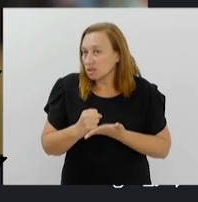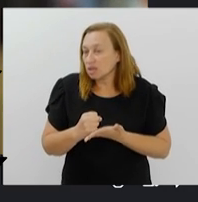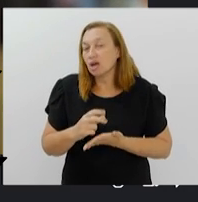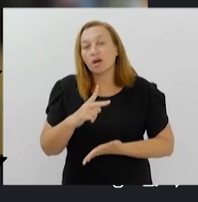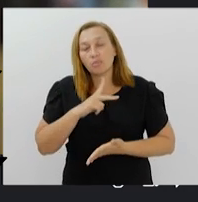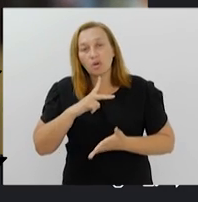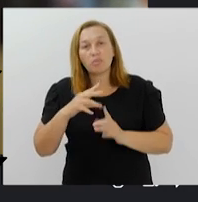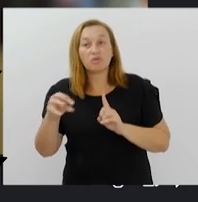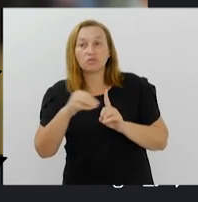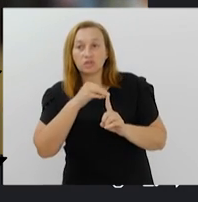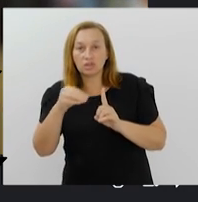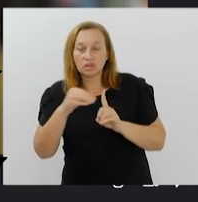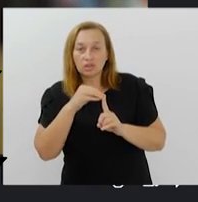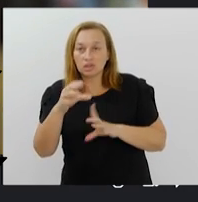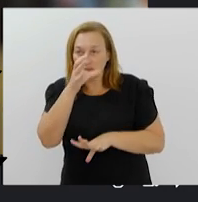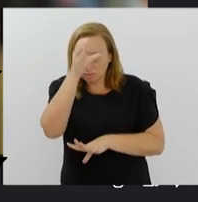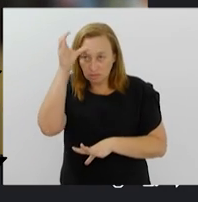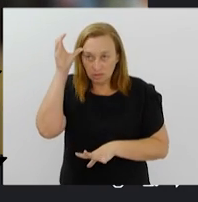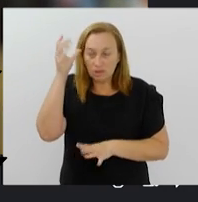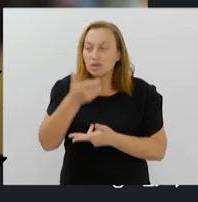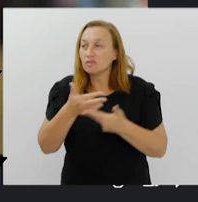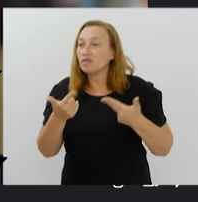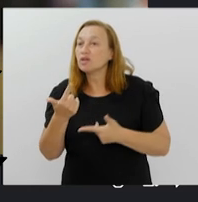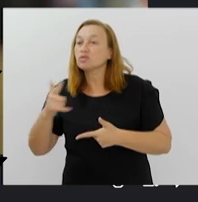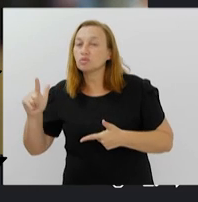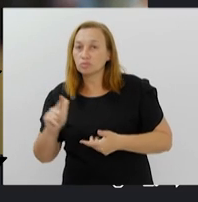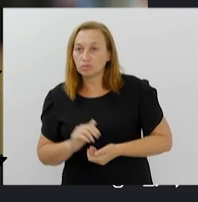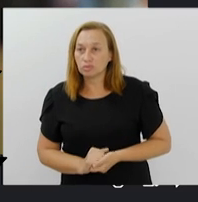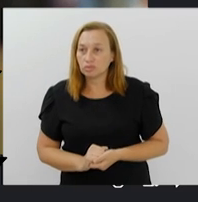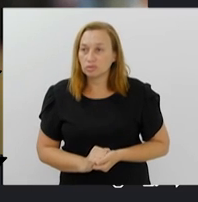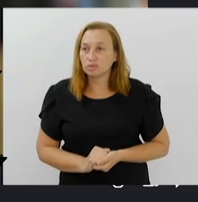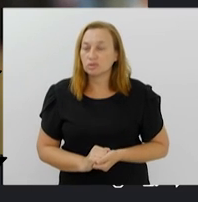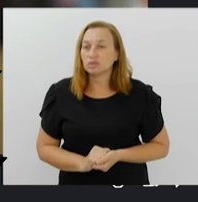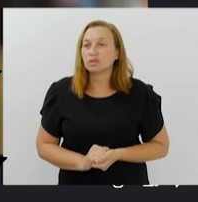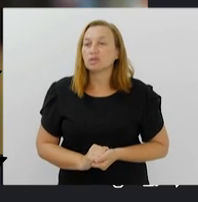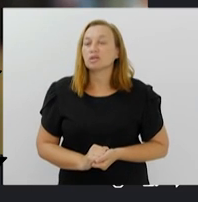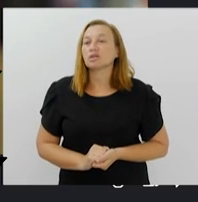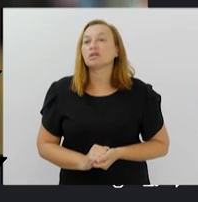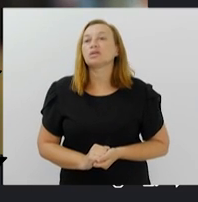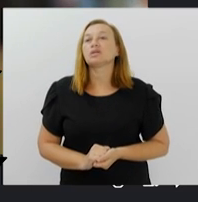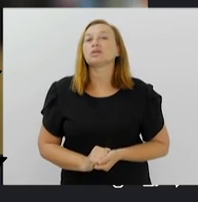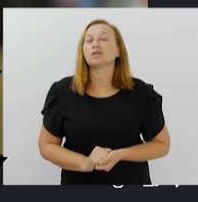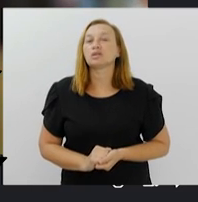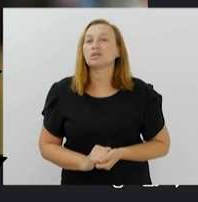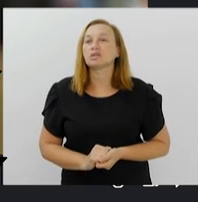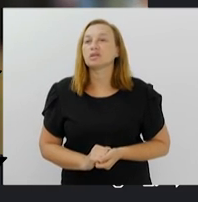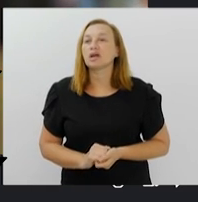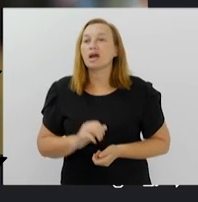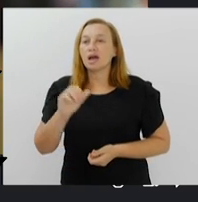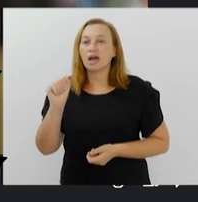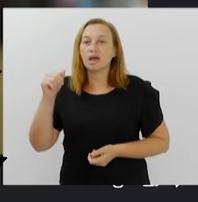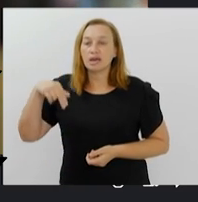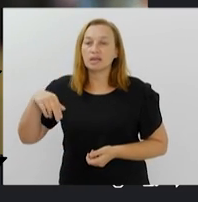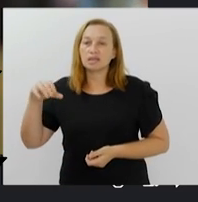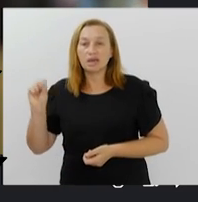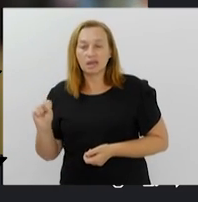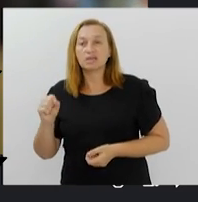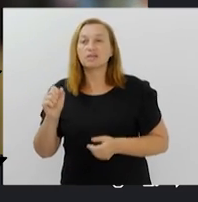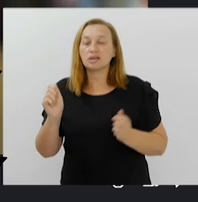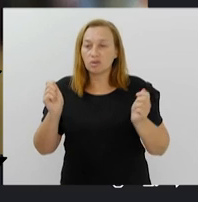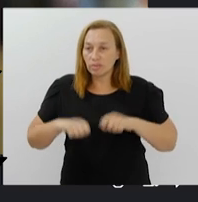vulnerabilidade do Consumidor entre tantos outros princípios né apesar dessas lacunas a NS Tem sim